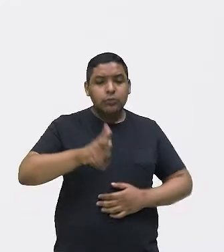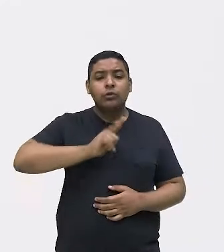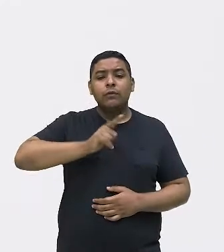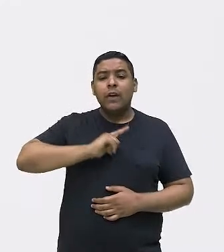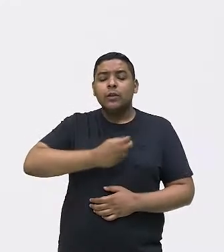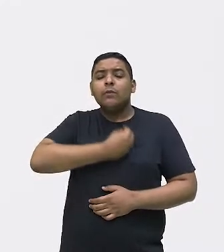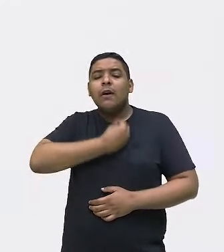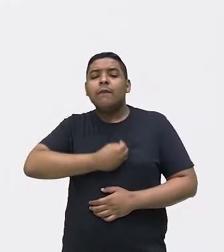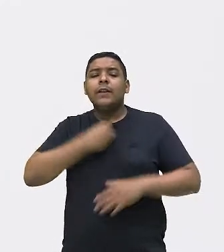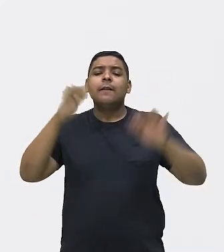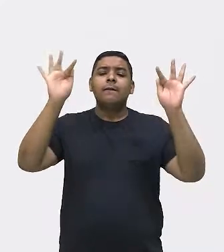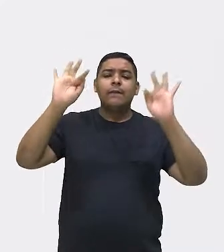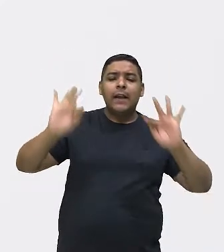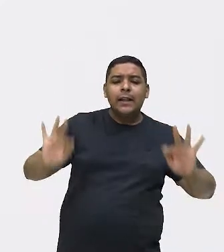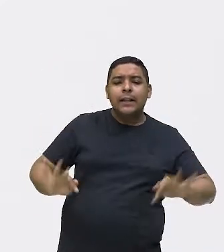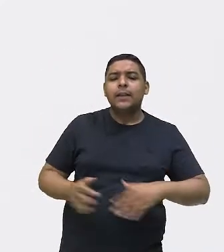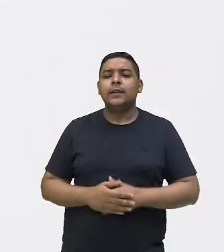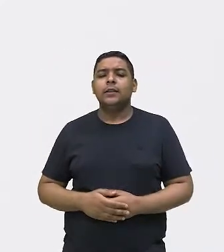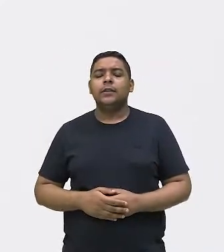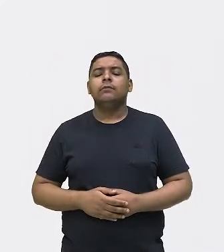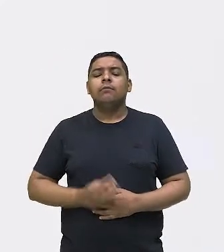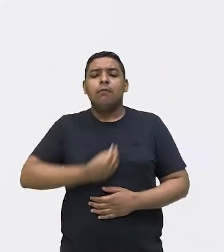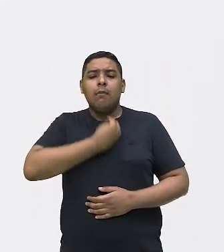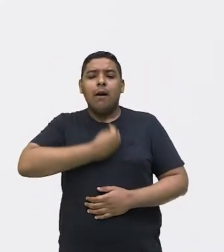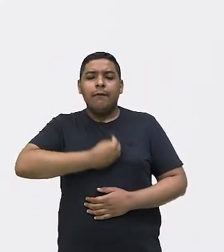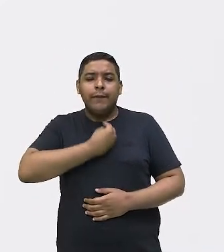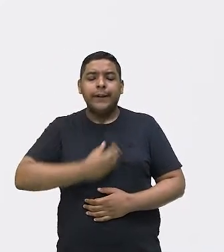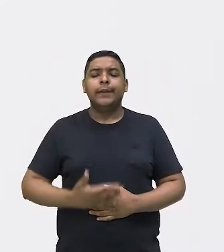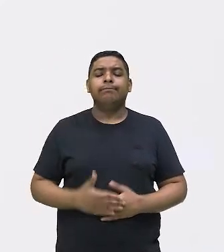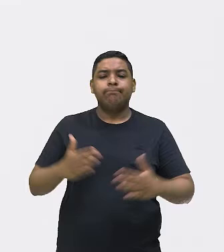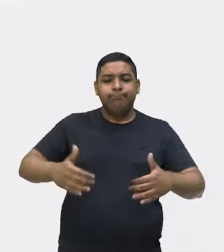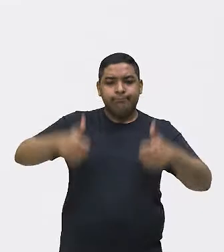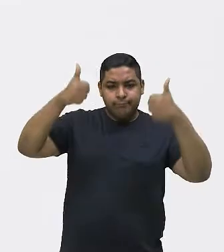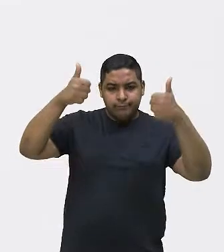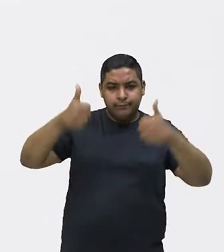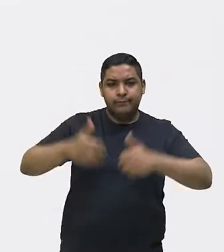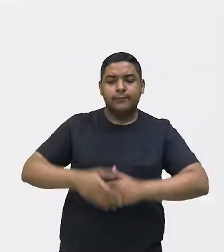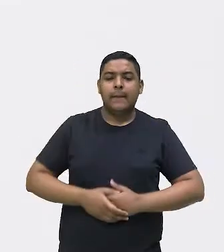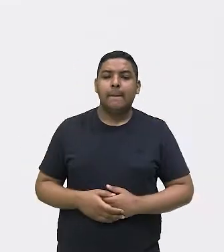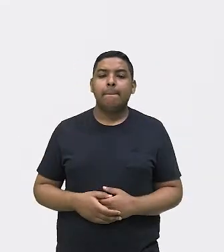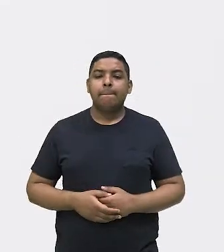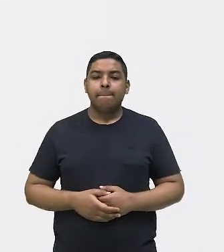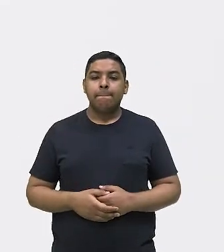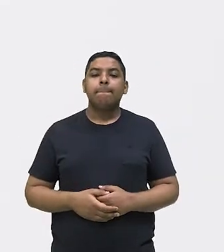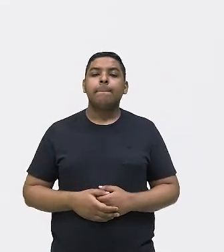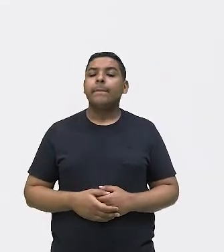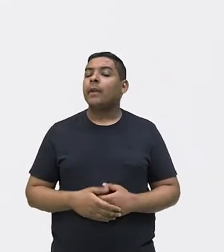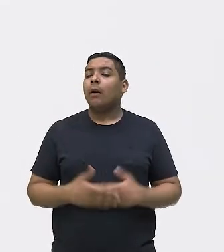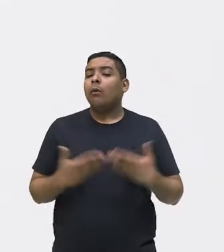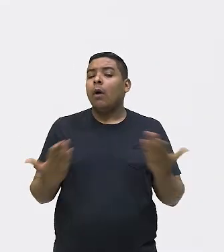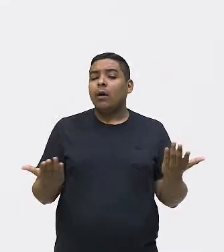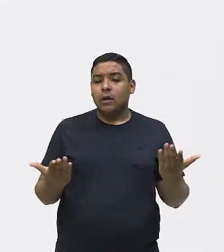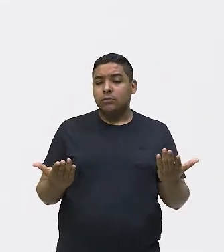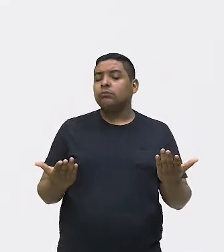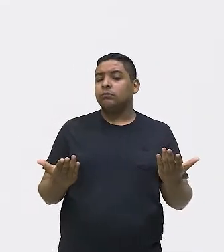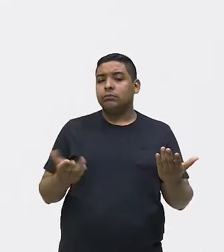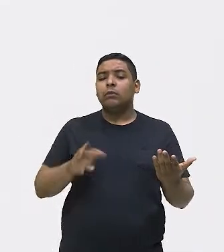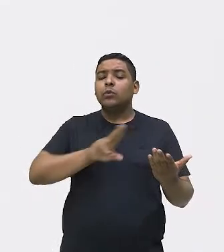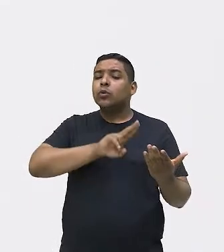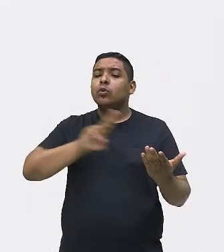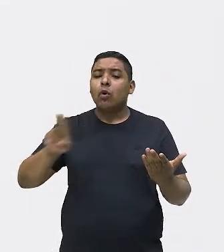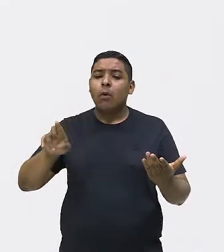feliz, uma vida com virtudes, né? Como ele dizia. Então, como é que chamava-se esse governo